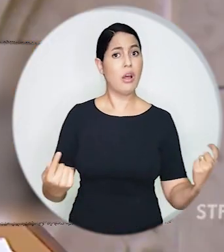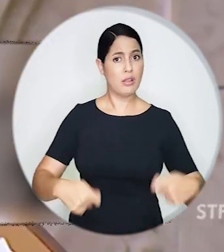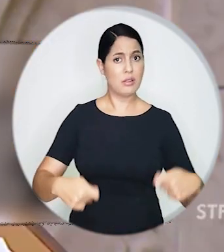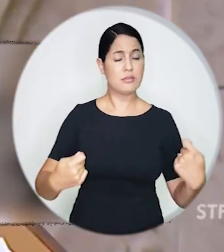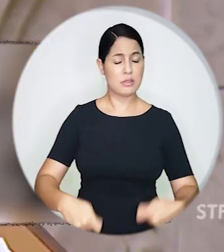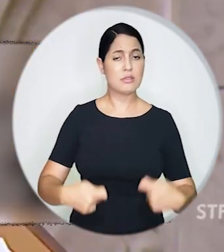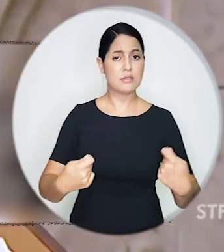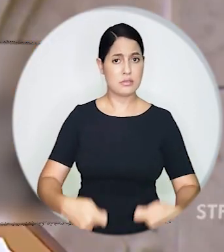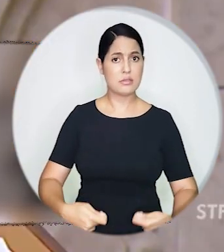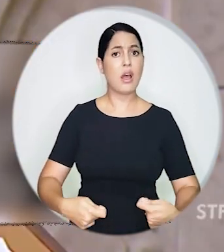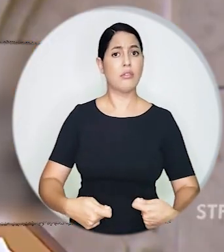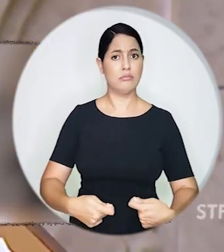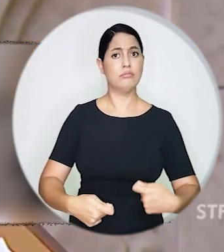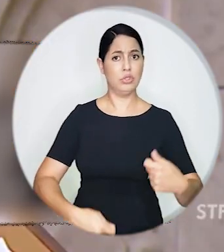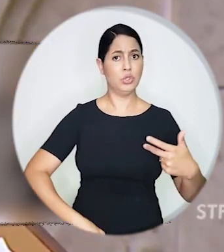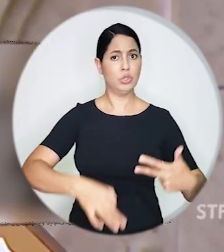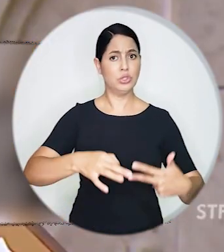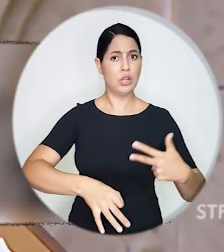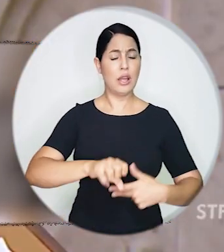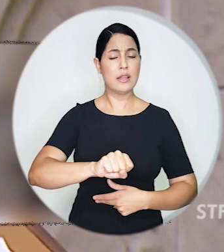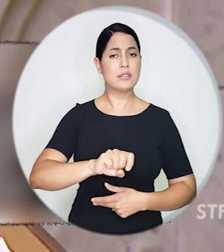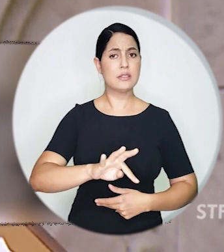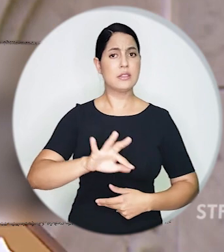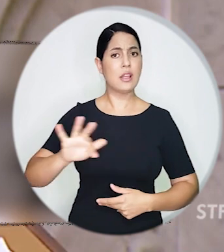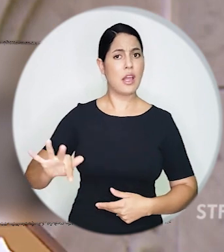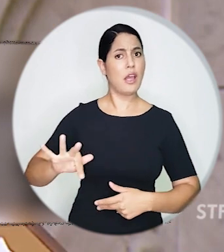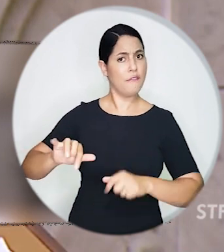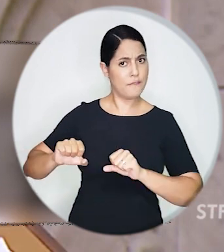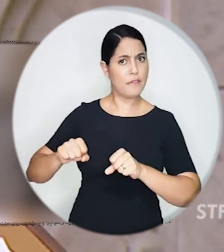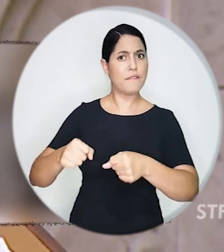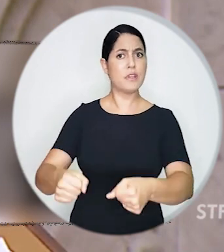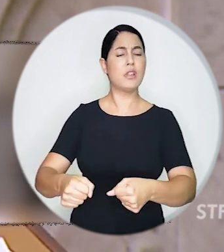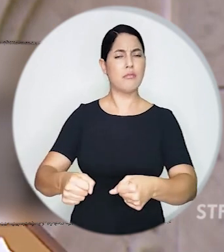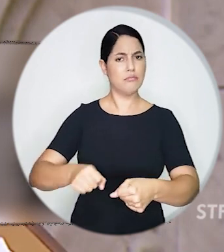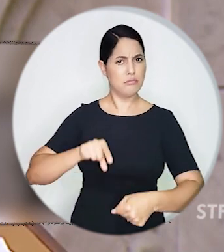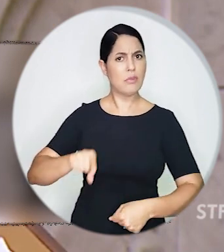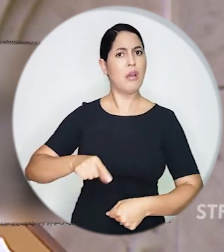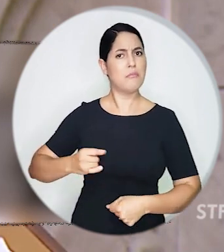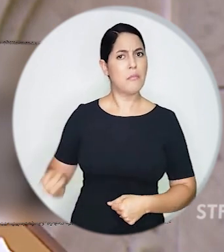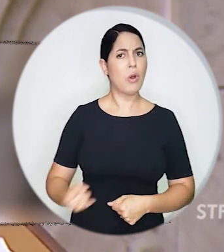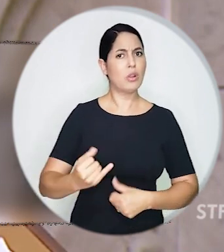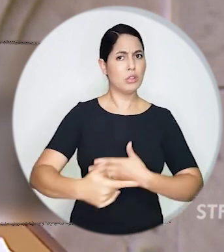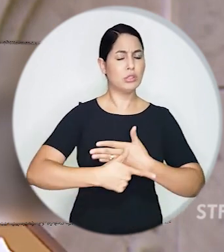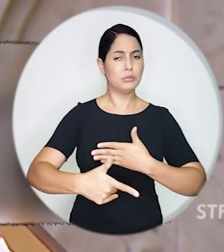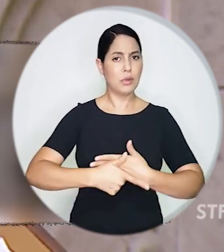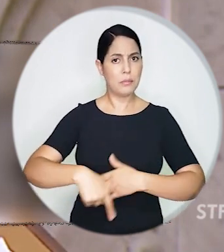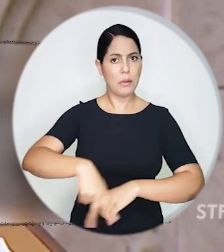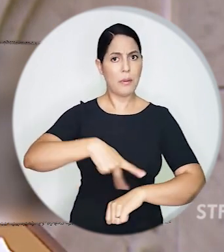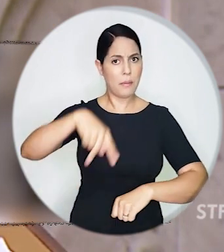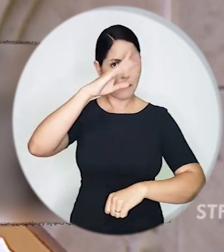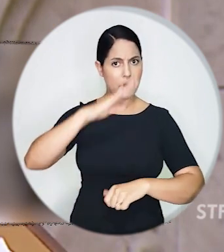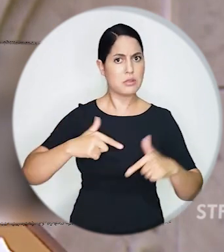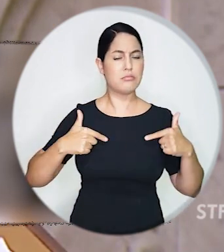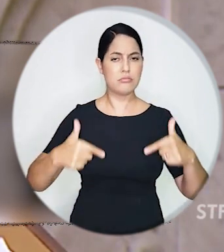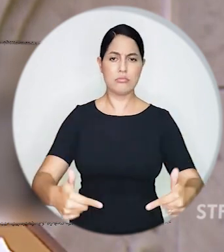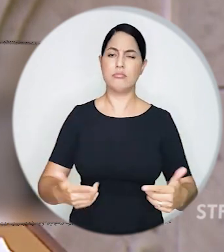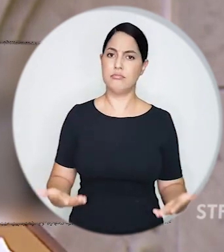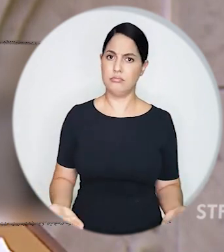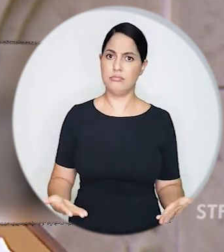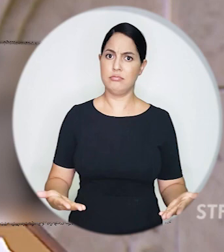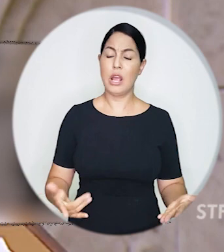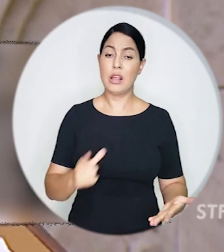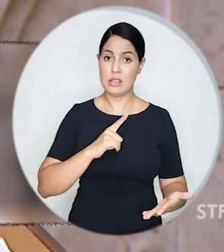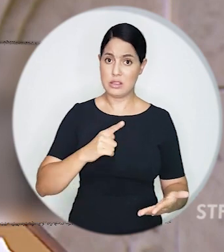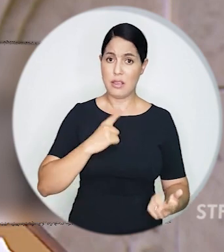o STF como instituição vital para a democracia no Brasil. As liberdades de expressão e de crítica estão entre os